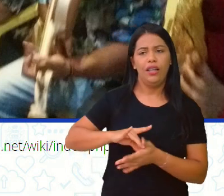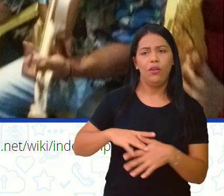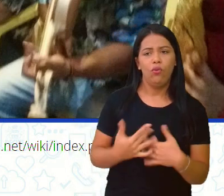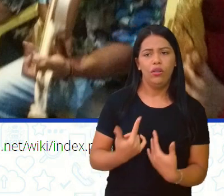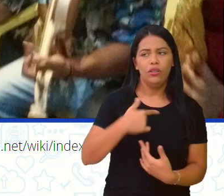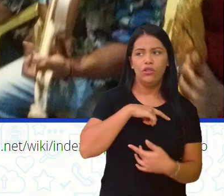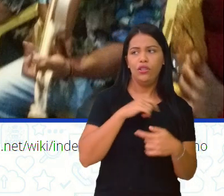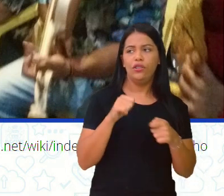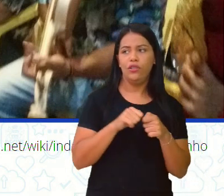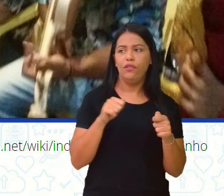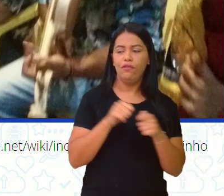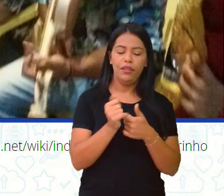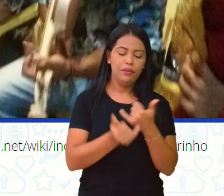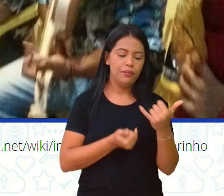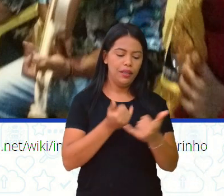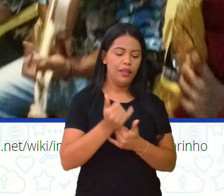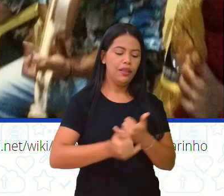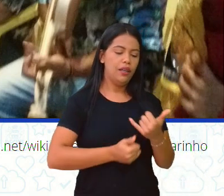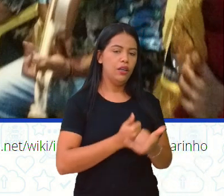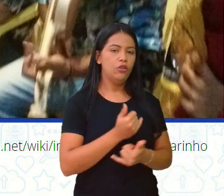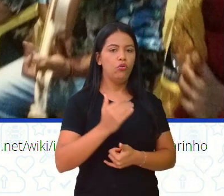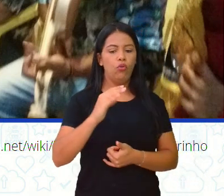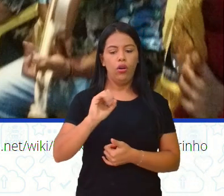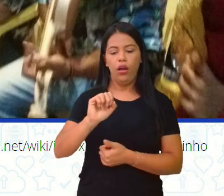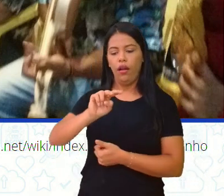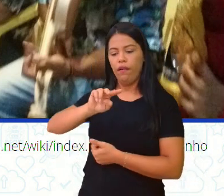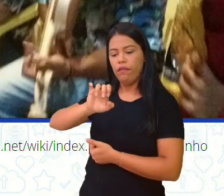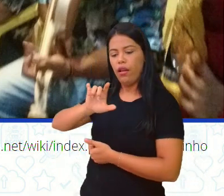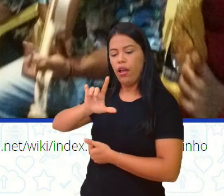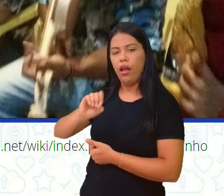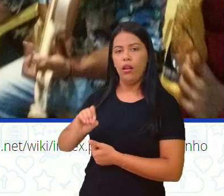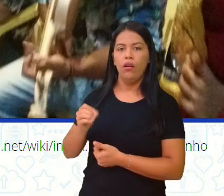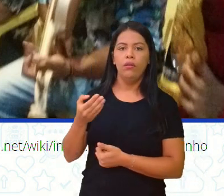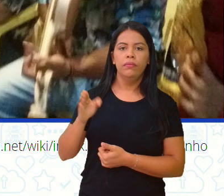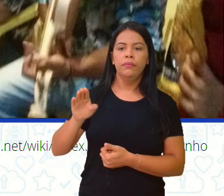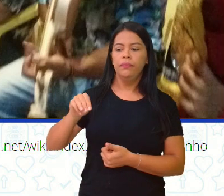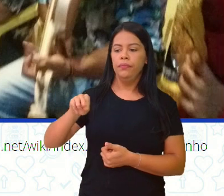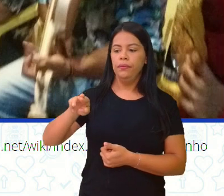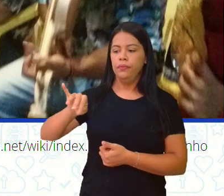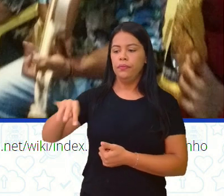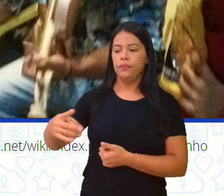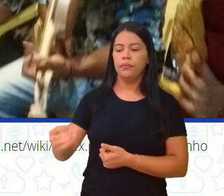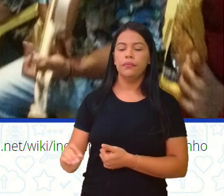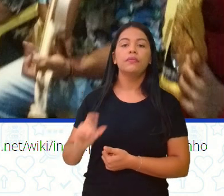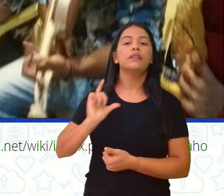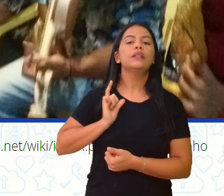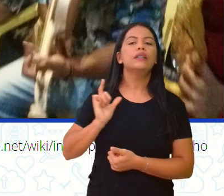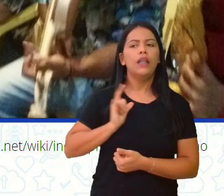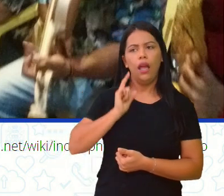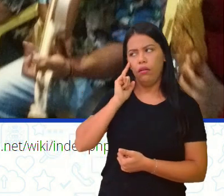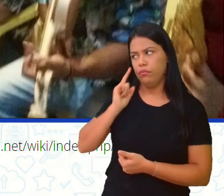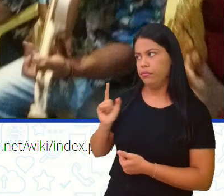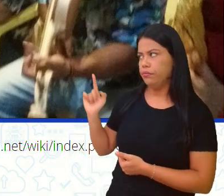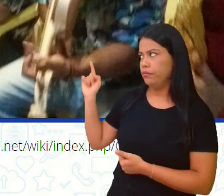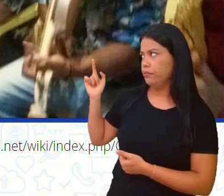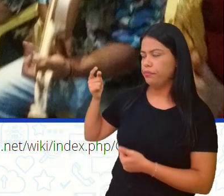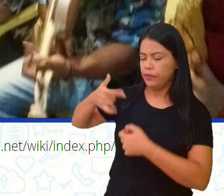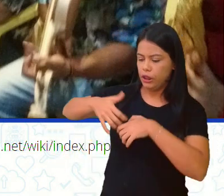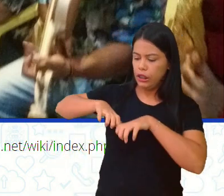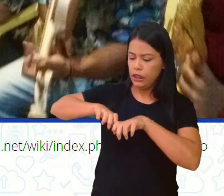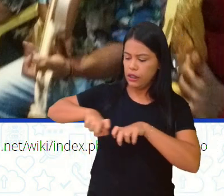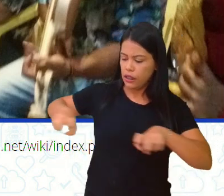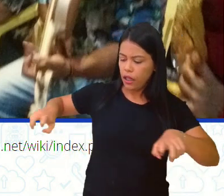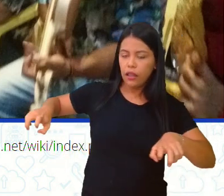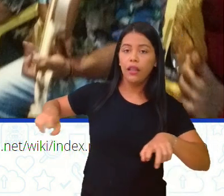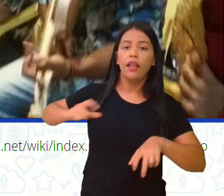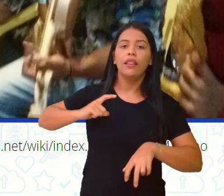está brincando o folguedo do cavalo marinho, tem o banco, que são os tocadores. Nos grupos de folguedos, o que